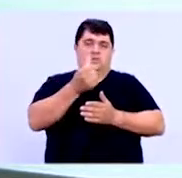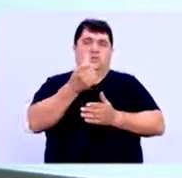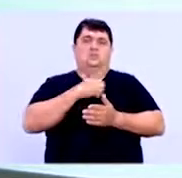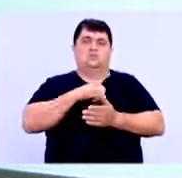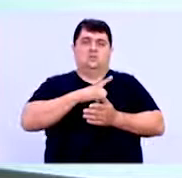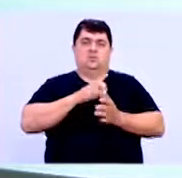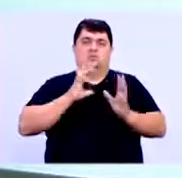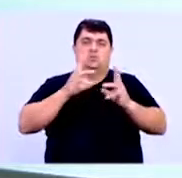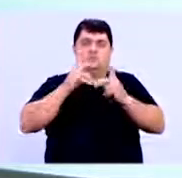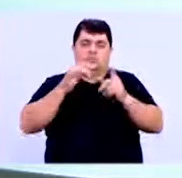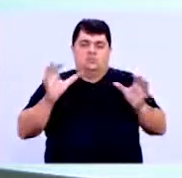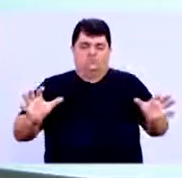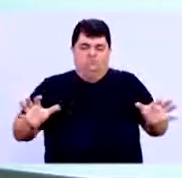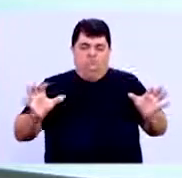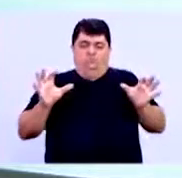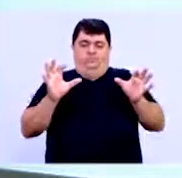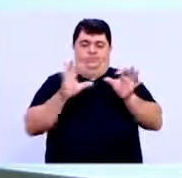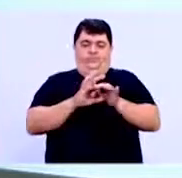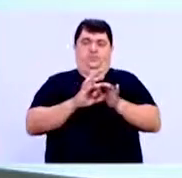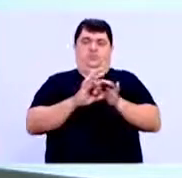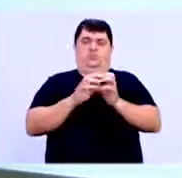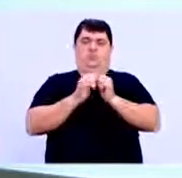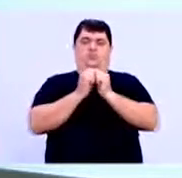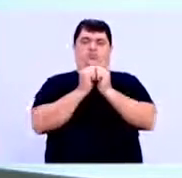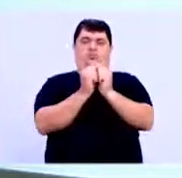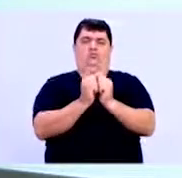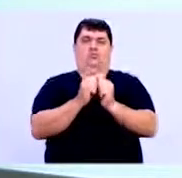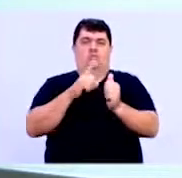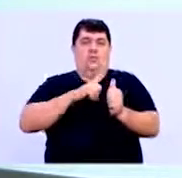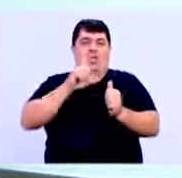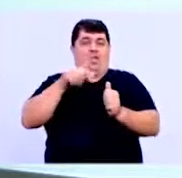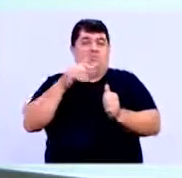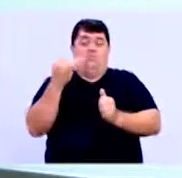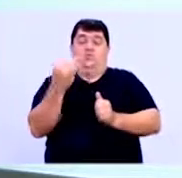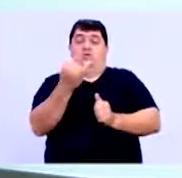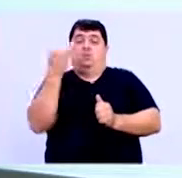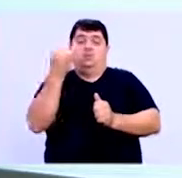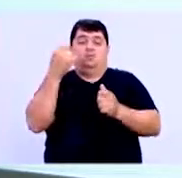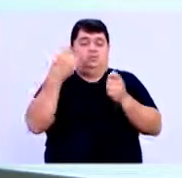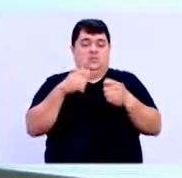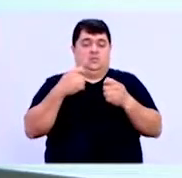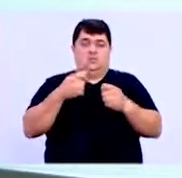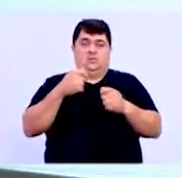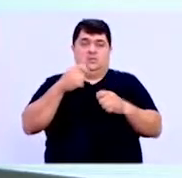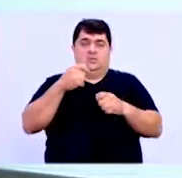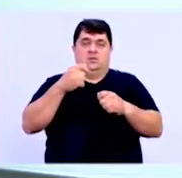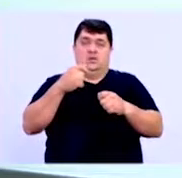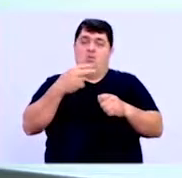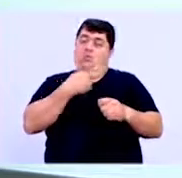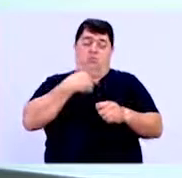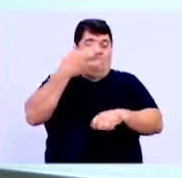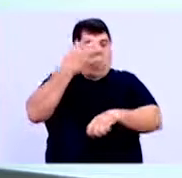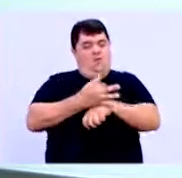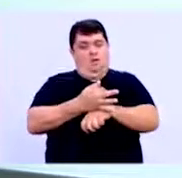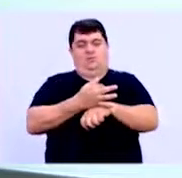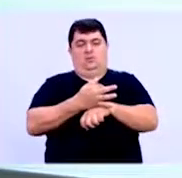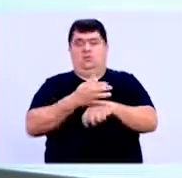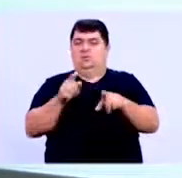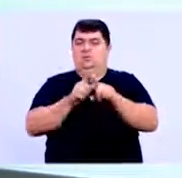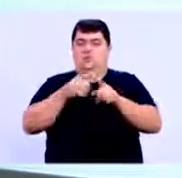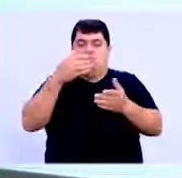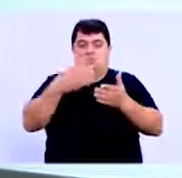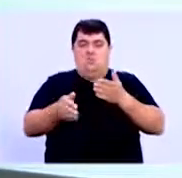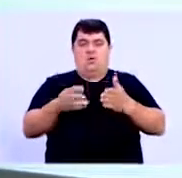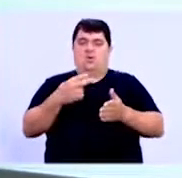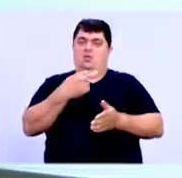encadeamento toda junta. Então, é importante e necessário que vocês não faltem ou não percam a próxima aula,